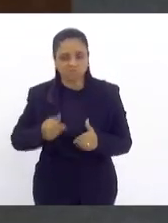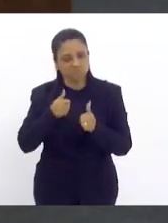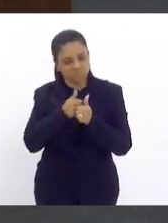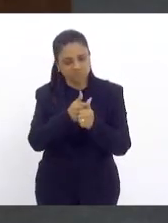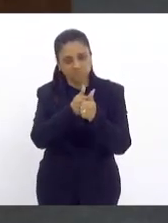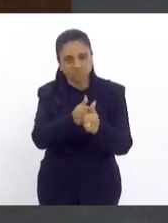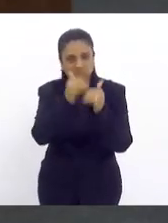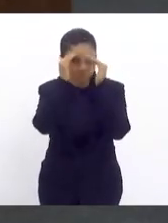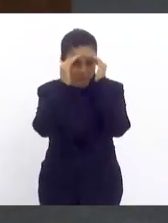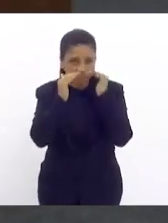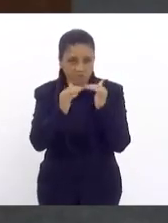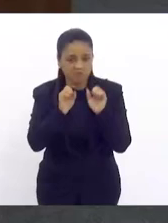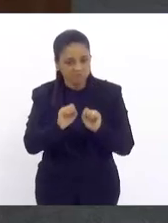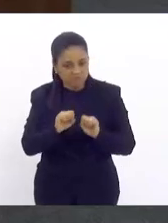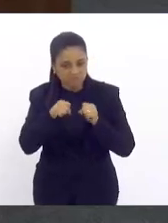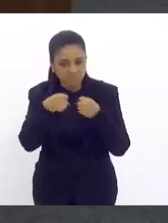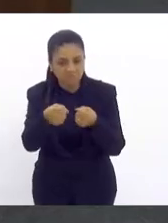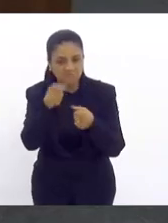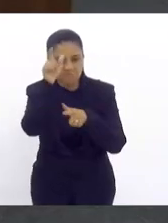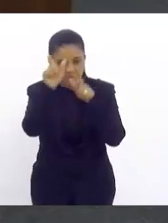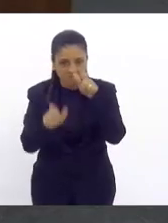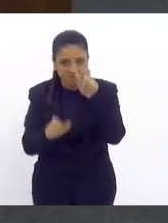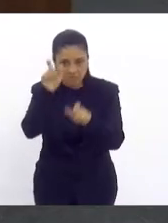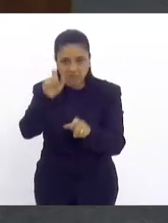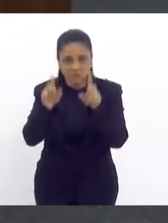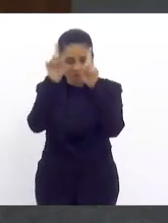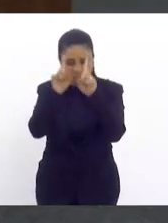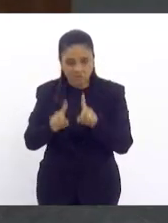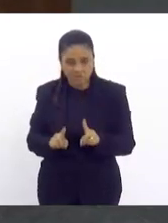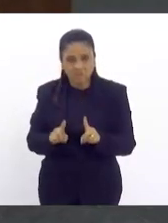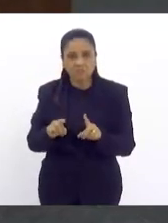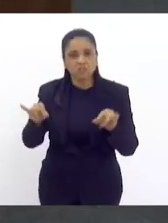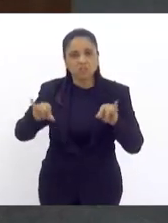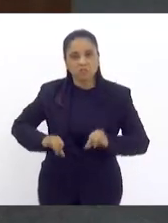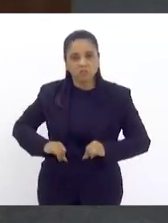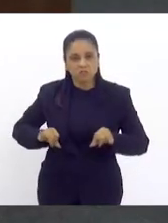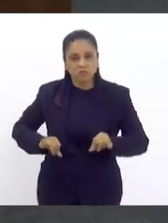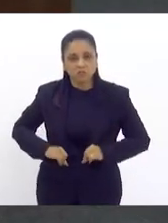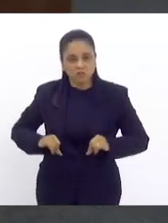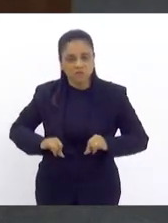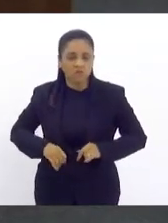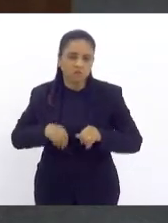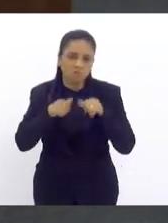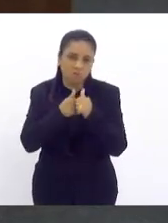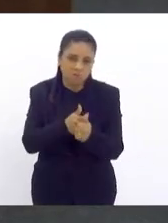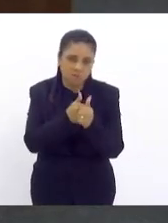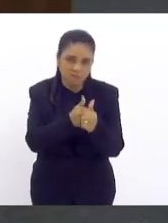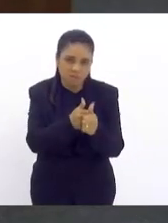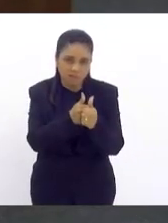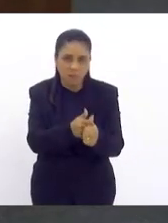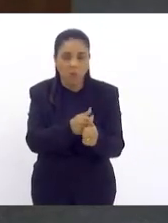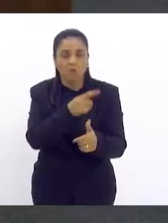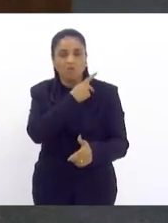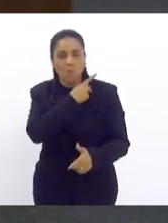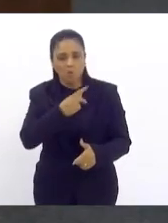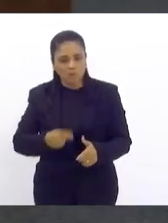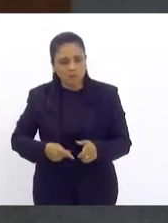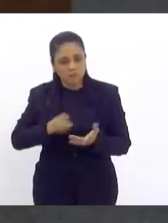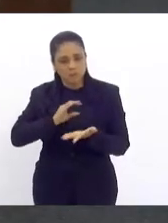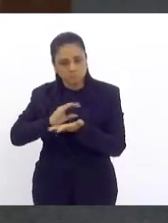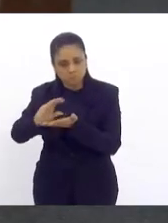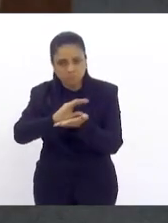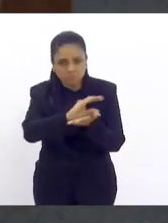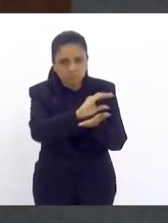a vida pública em defesa daquelas e daqueles que sempre sofreram todas as formas de perseguição foi o presidente que mais investiu